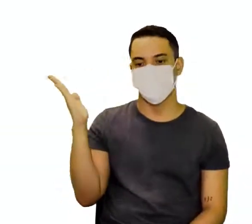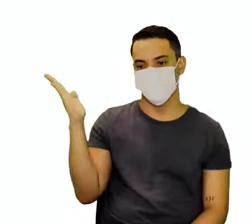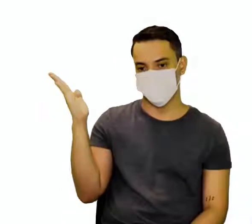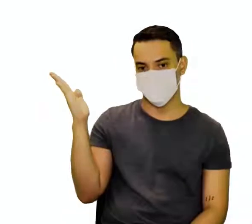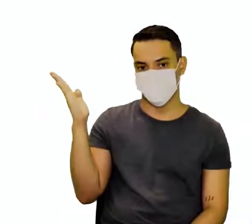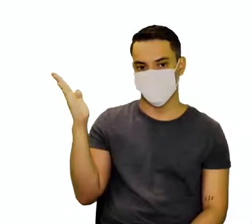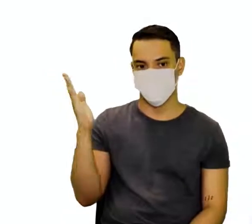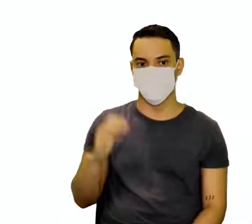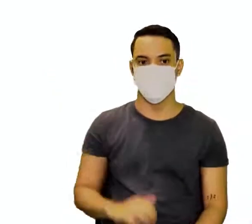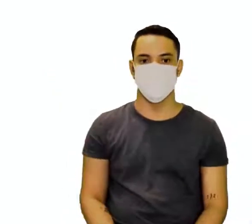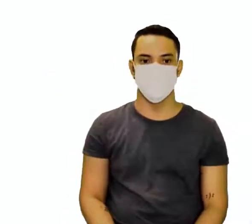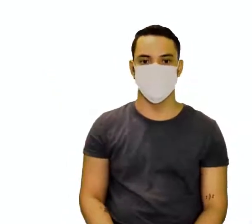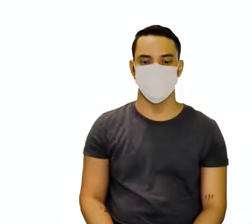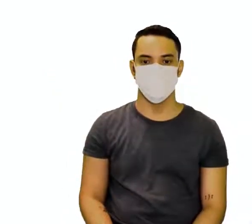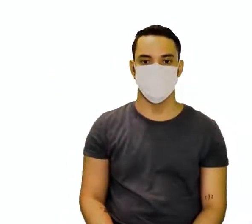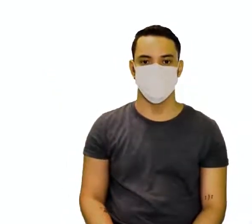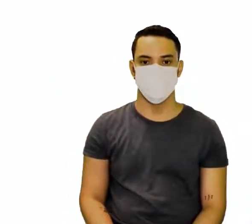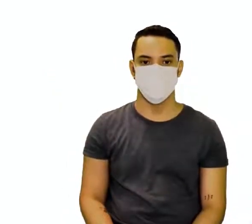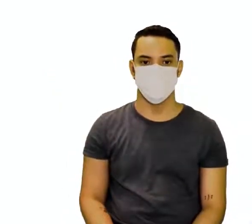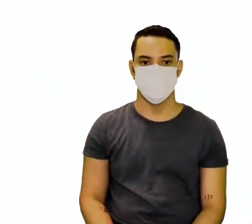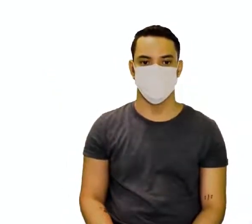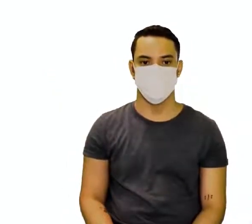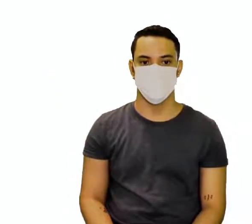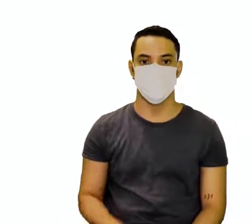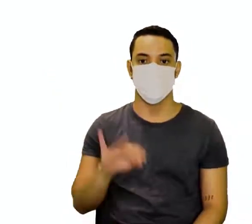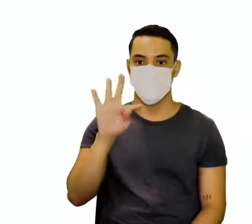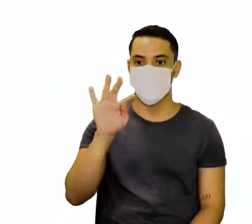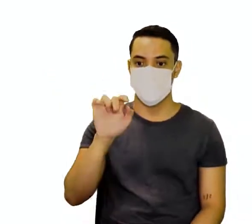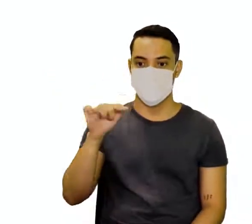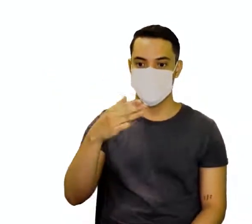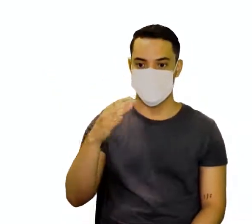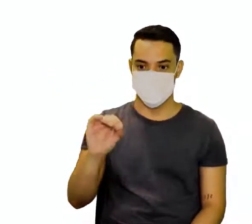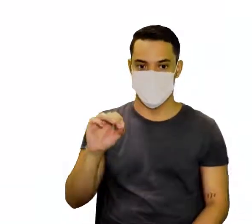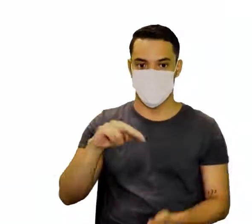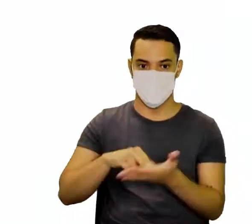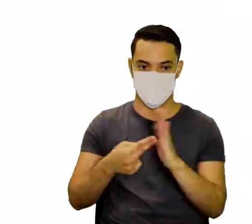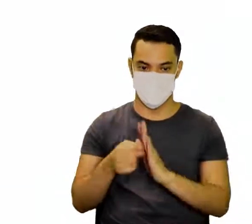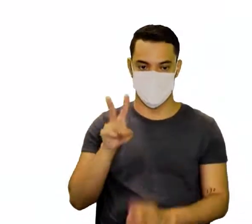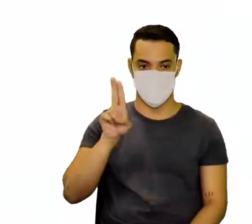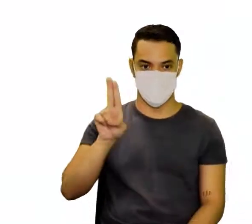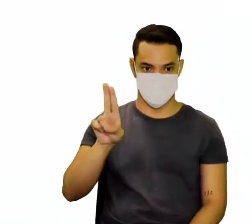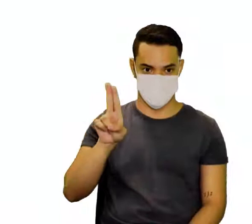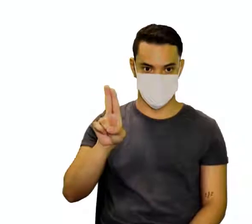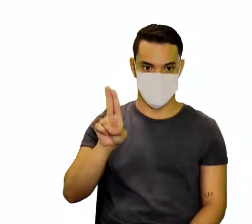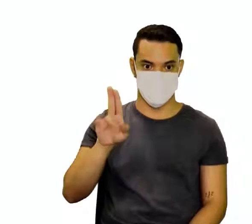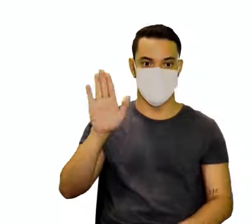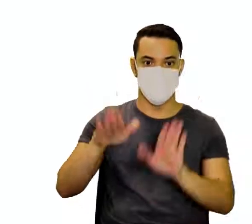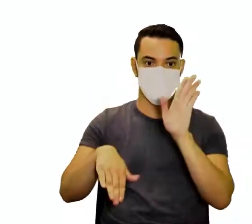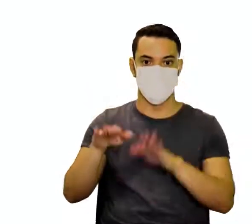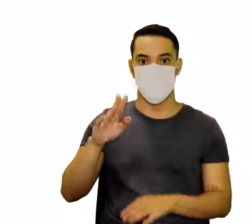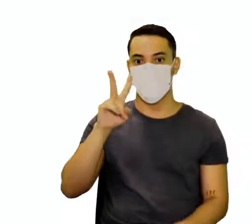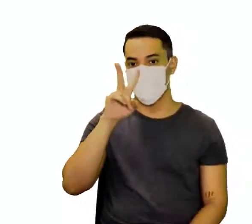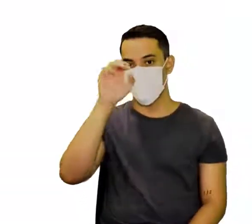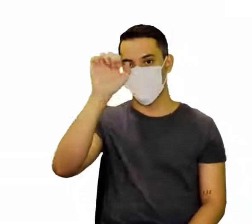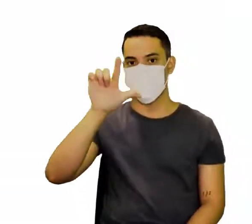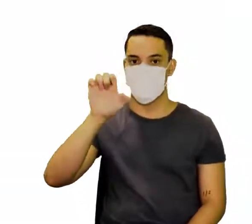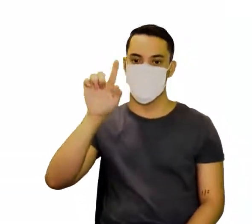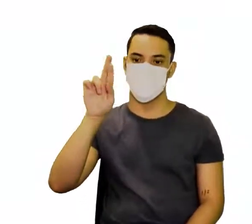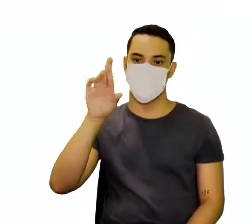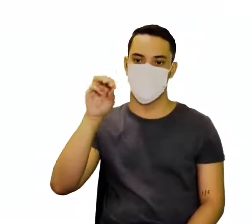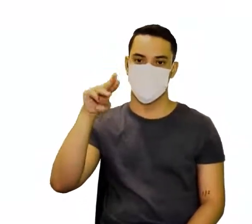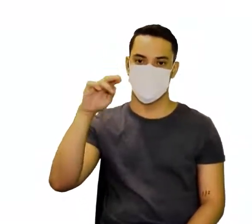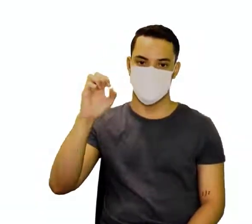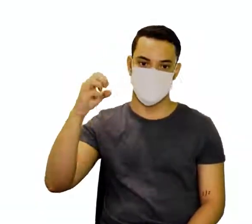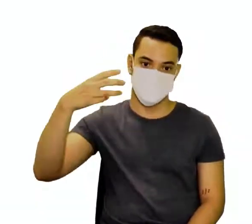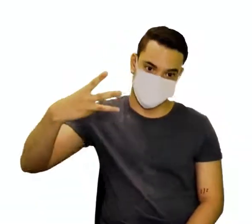a tensão que vai ser entregue depende aqui, ó, da força eletromotriz, da